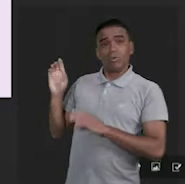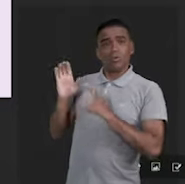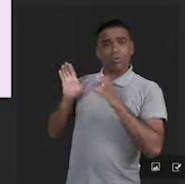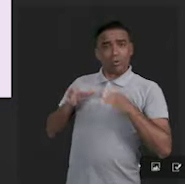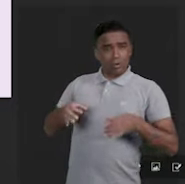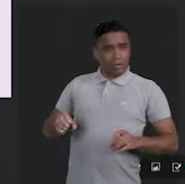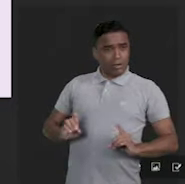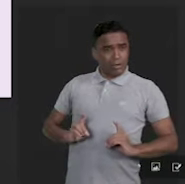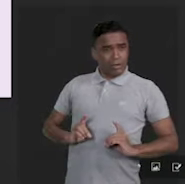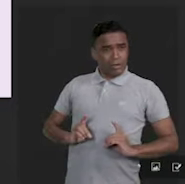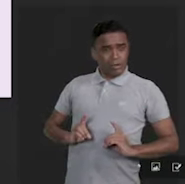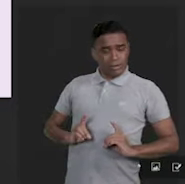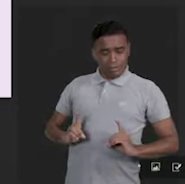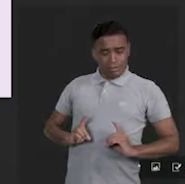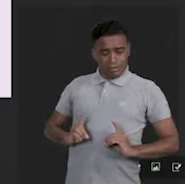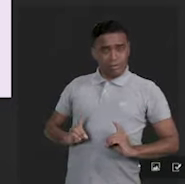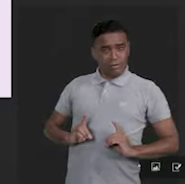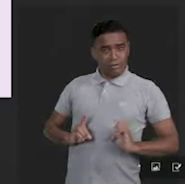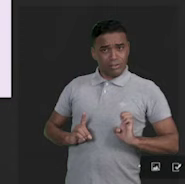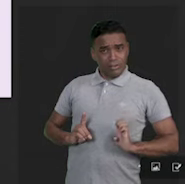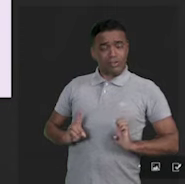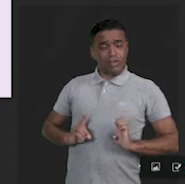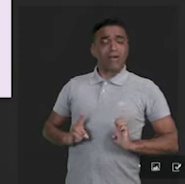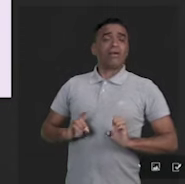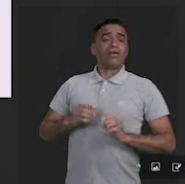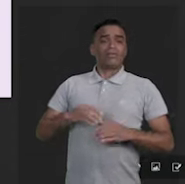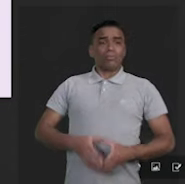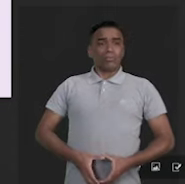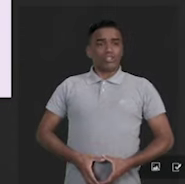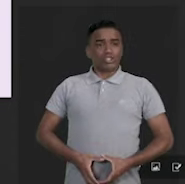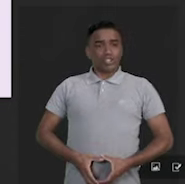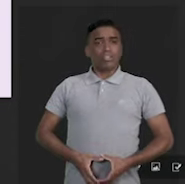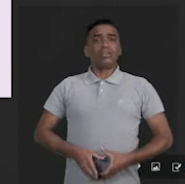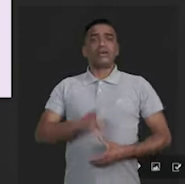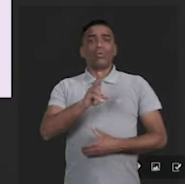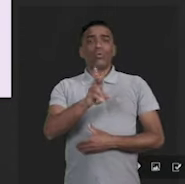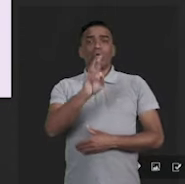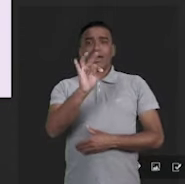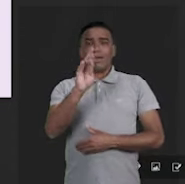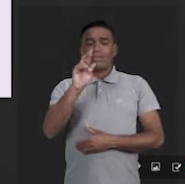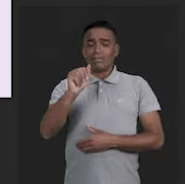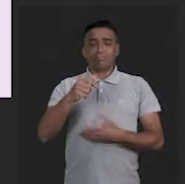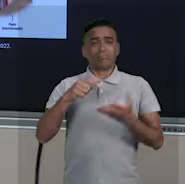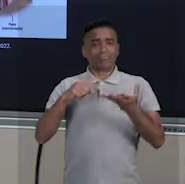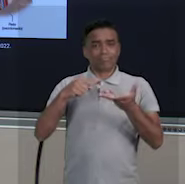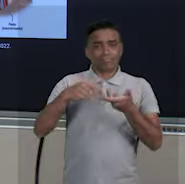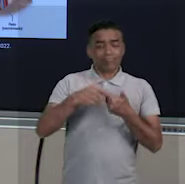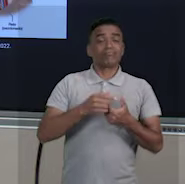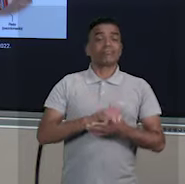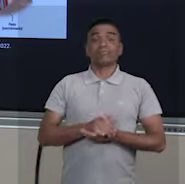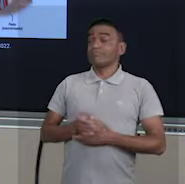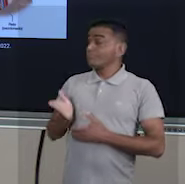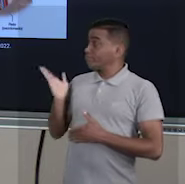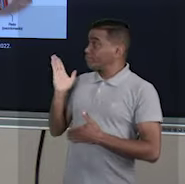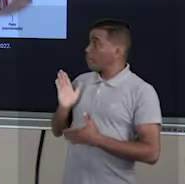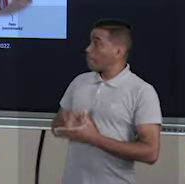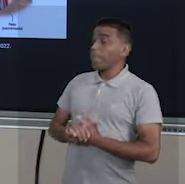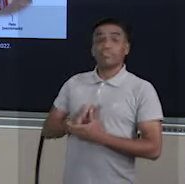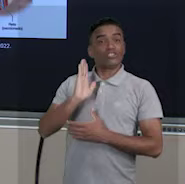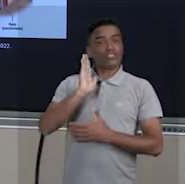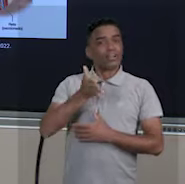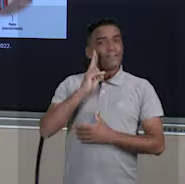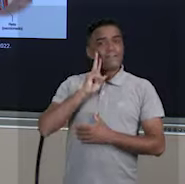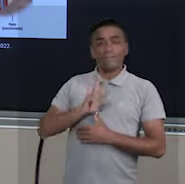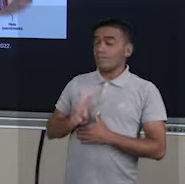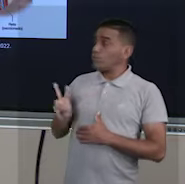e uma uretra. Fechou? Vamos dar continuidade aqui, então. Agora que vocês já